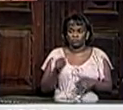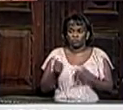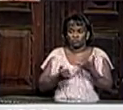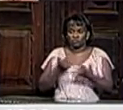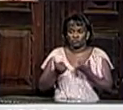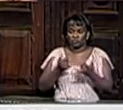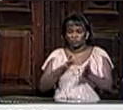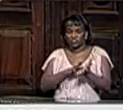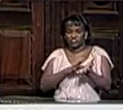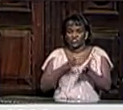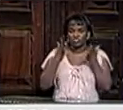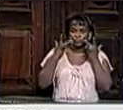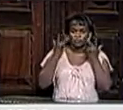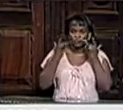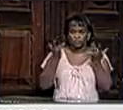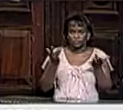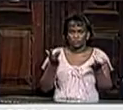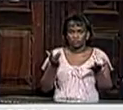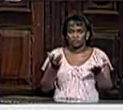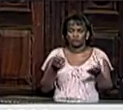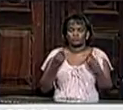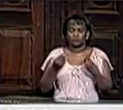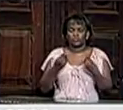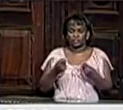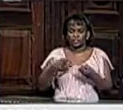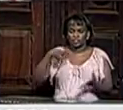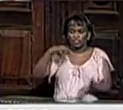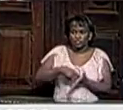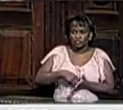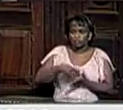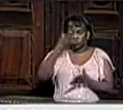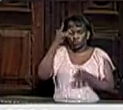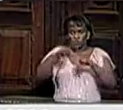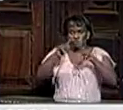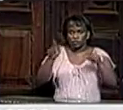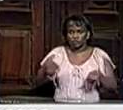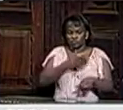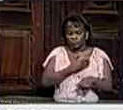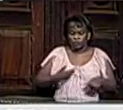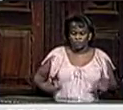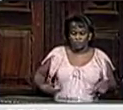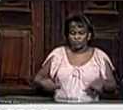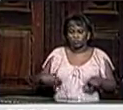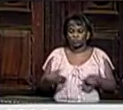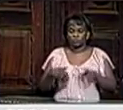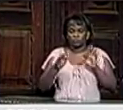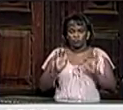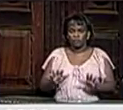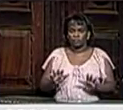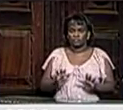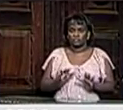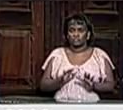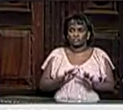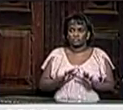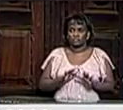de cena para punir o funcionalismo, sem,